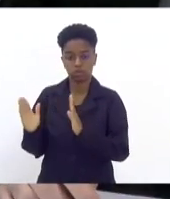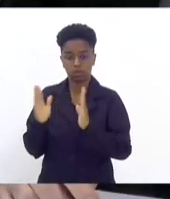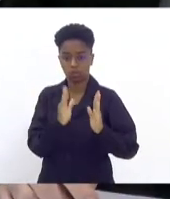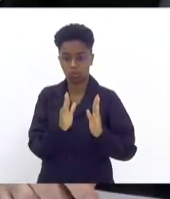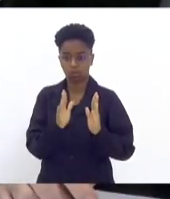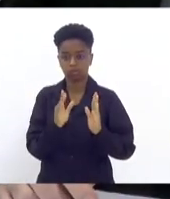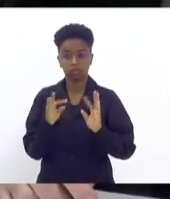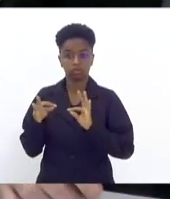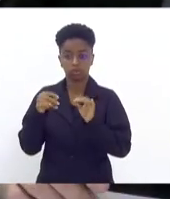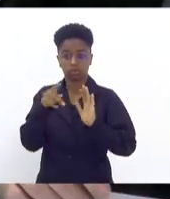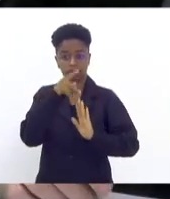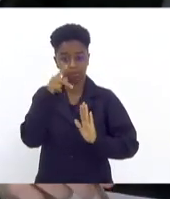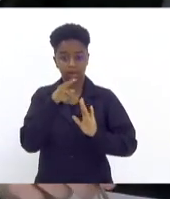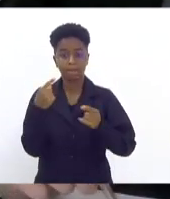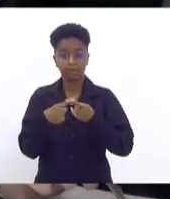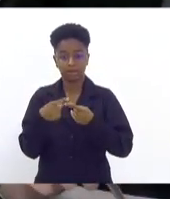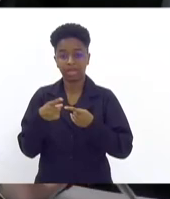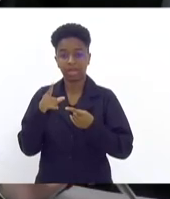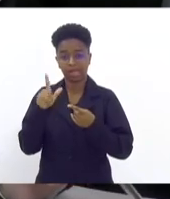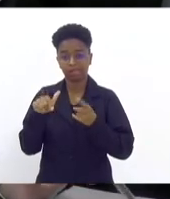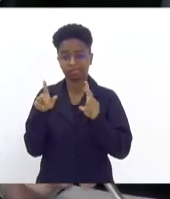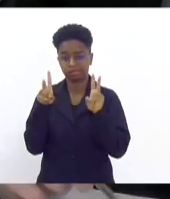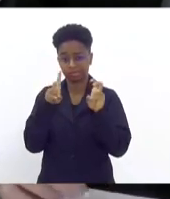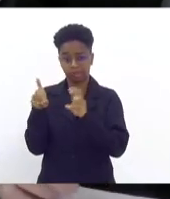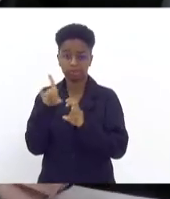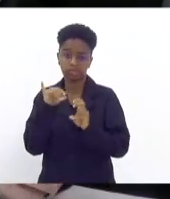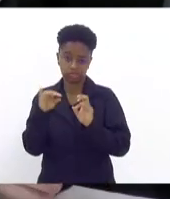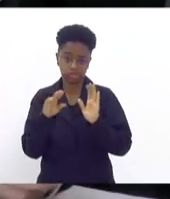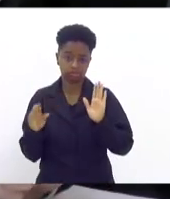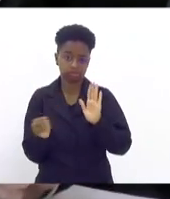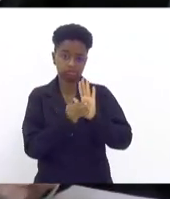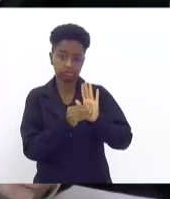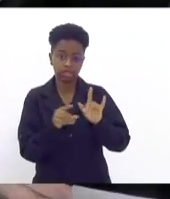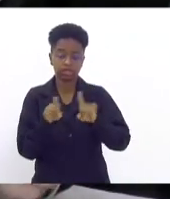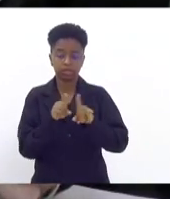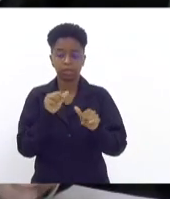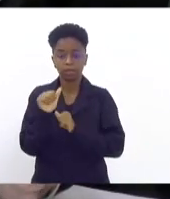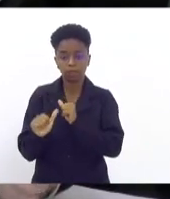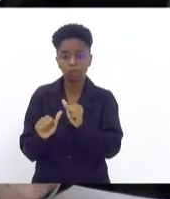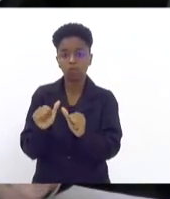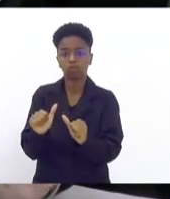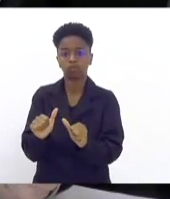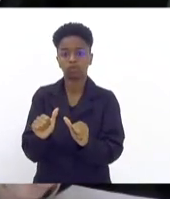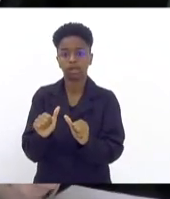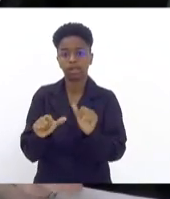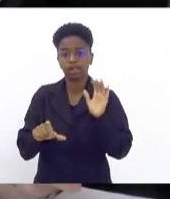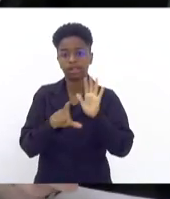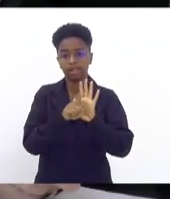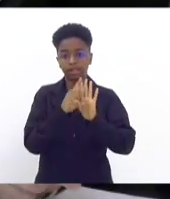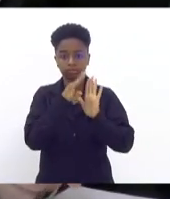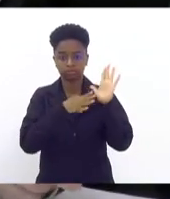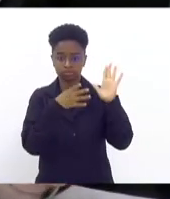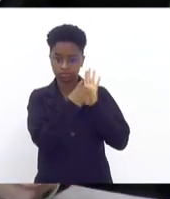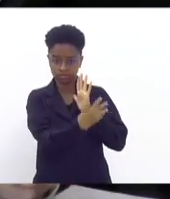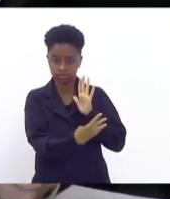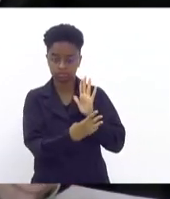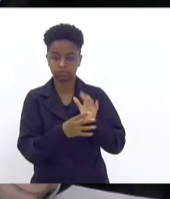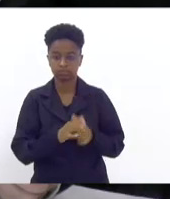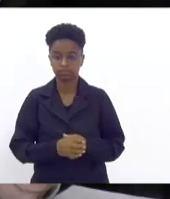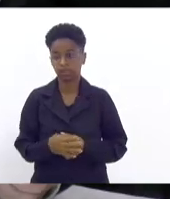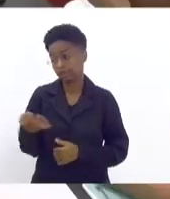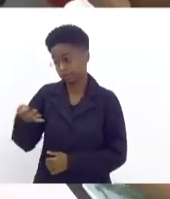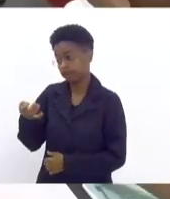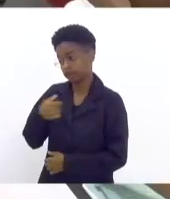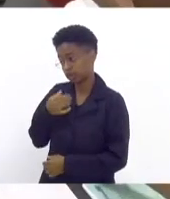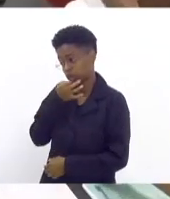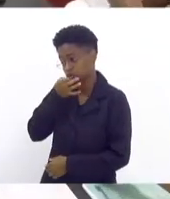pareceres, porque são todos de data. Sobre data e alteração da lei de calendários. Perfeito. É o que eu ia